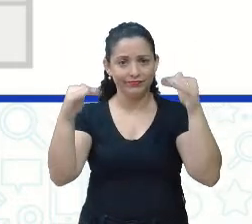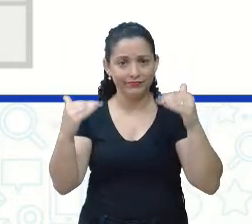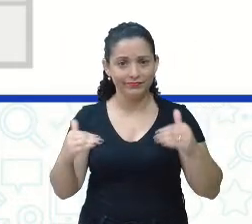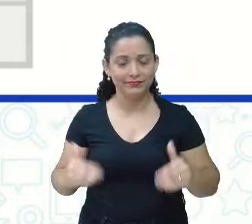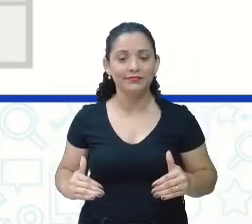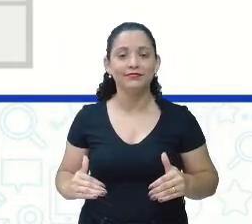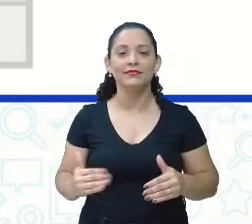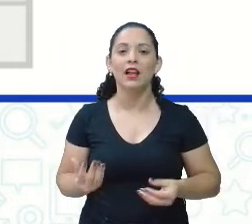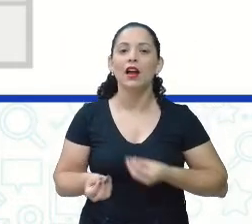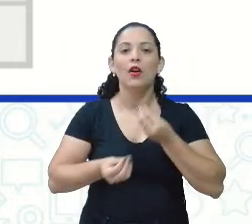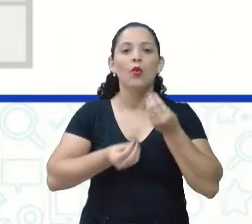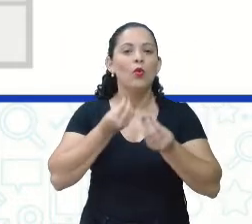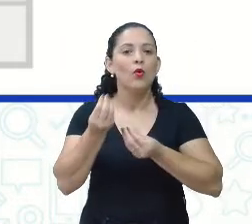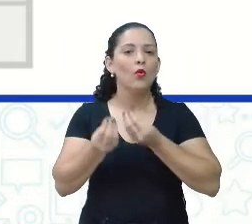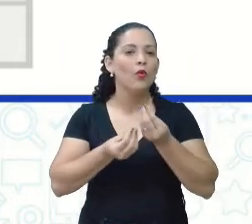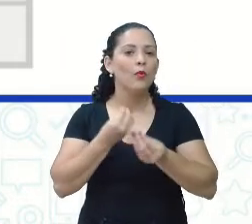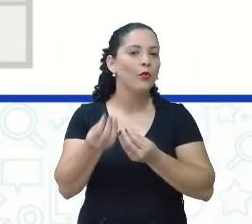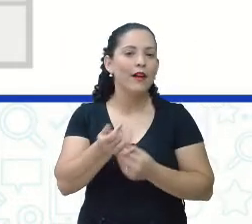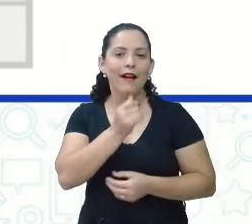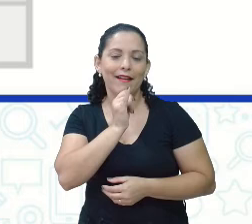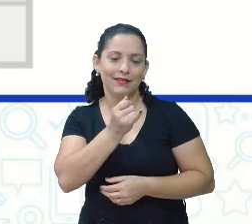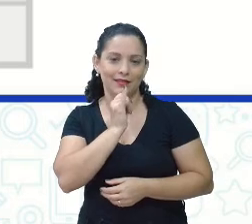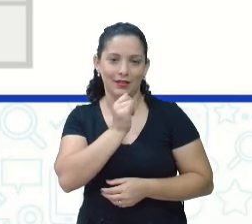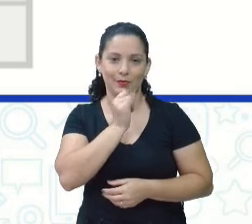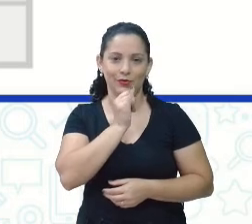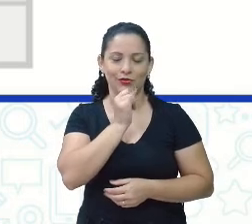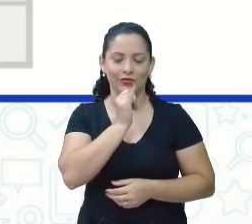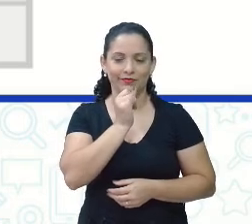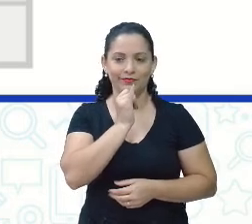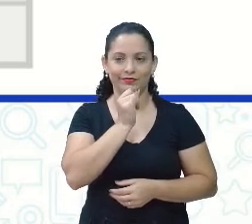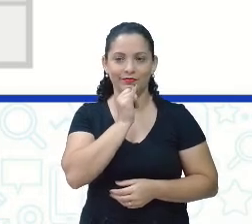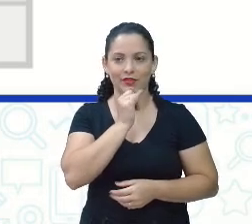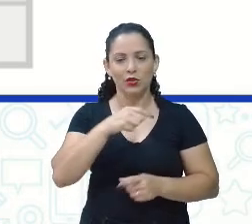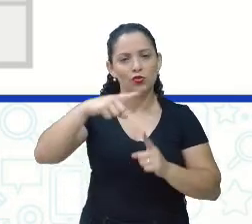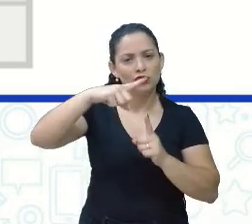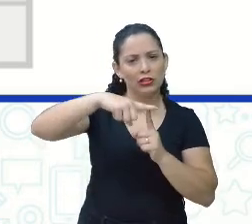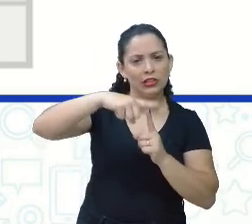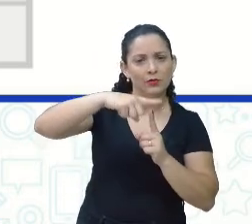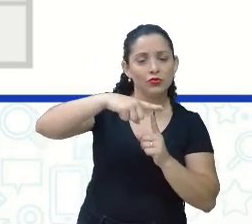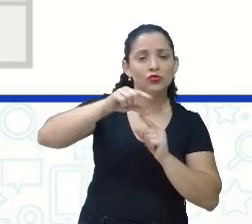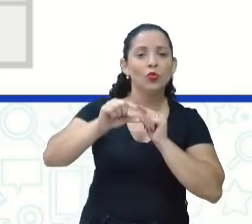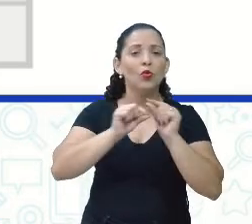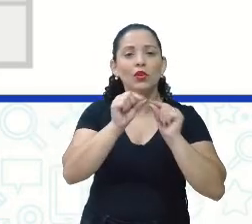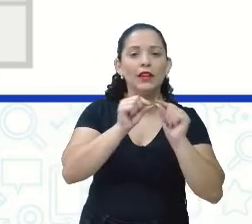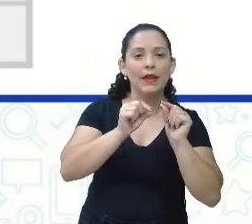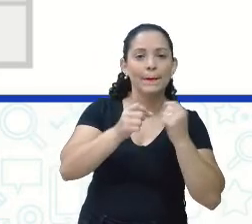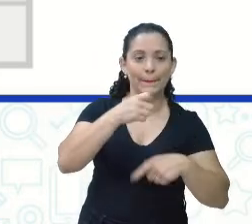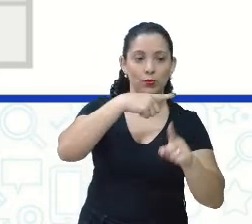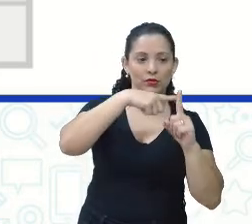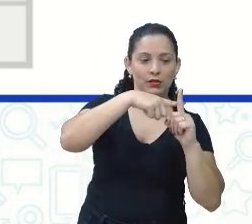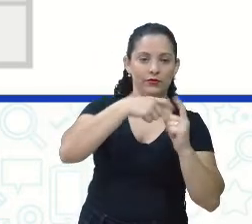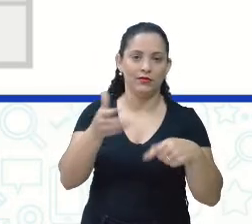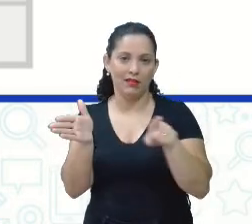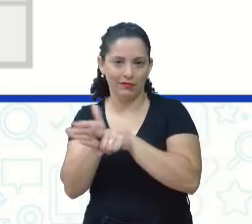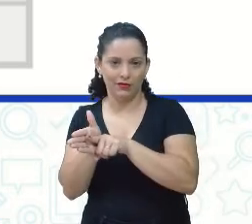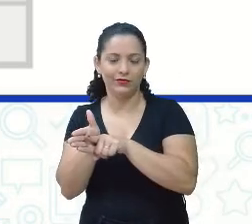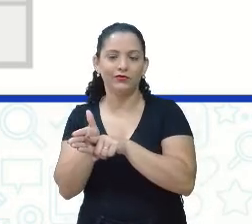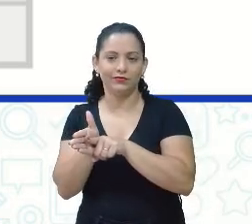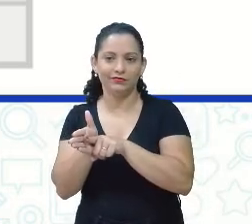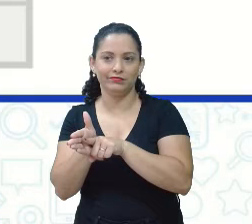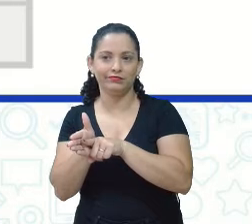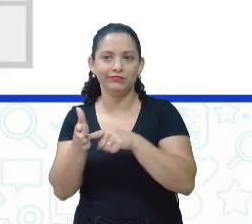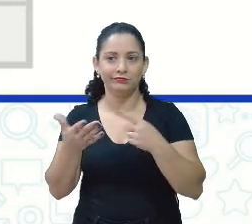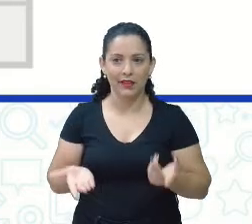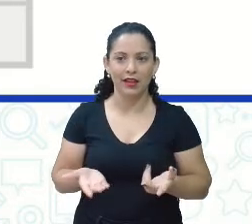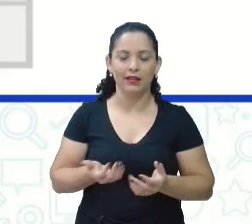e maneiras, exemplos de questões, e aqui as formas afirmativas ou negativas delas. I am late,